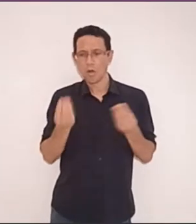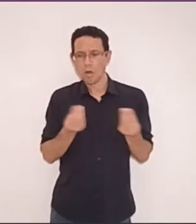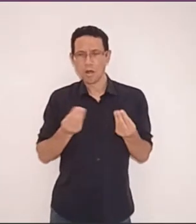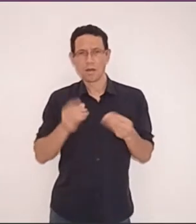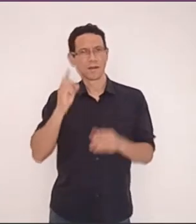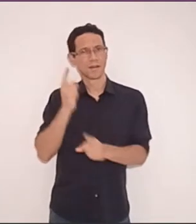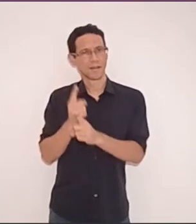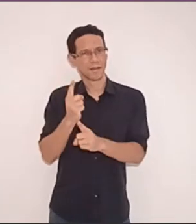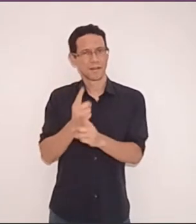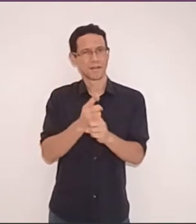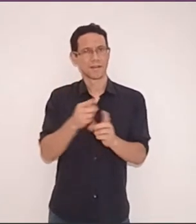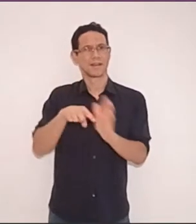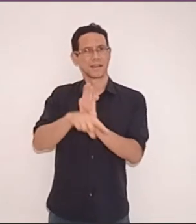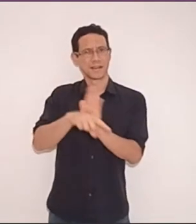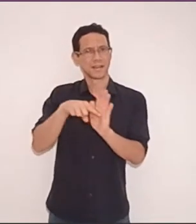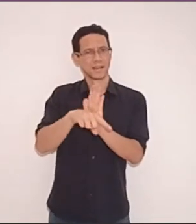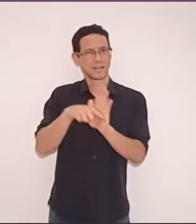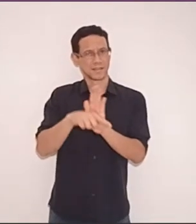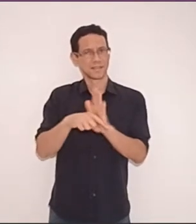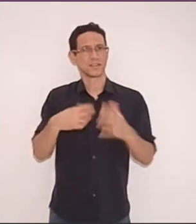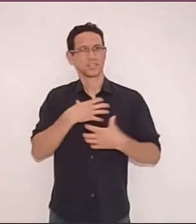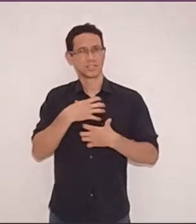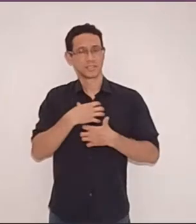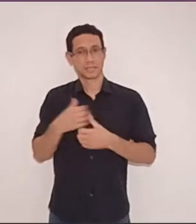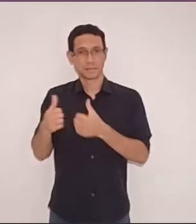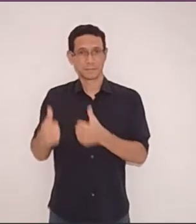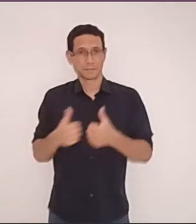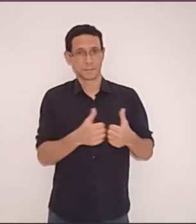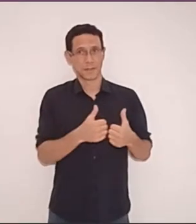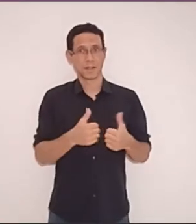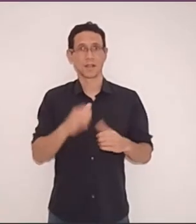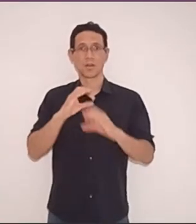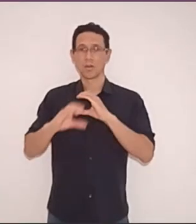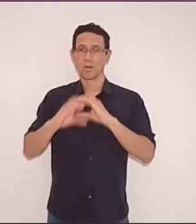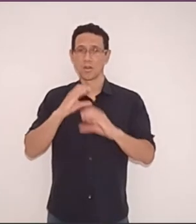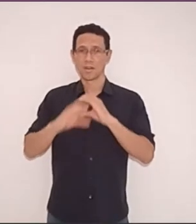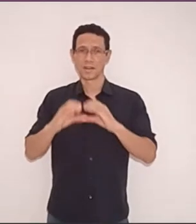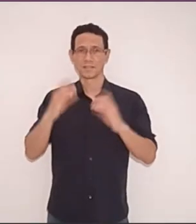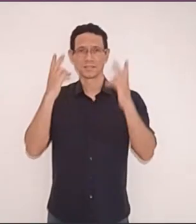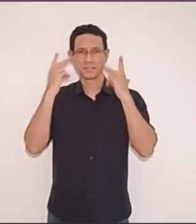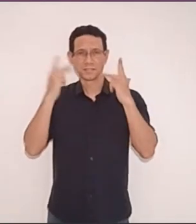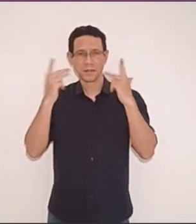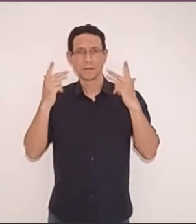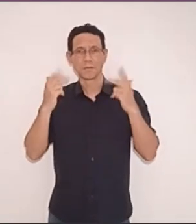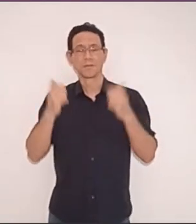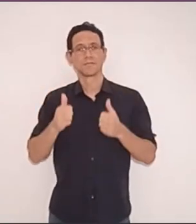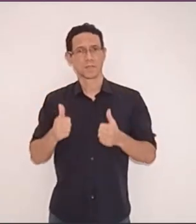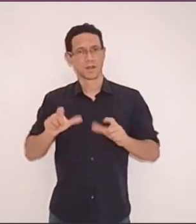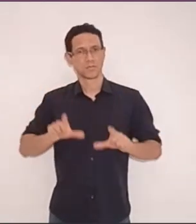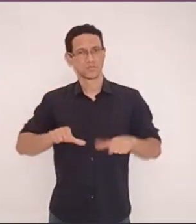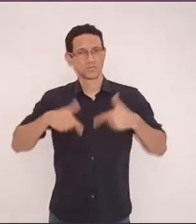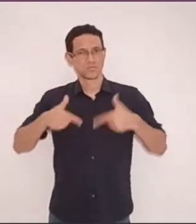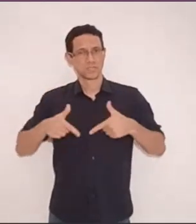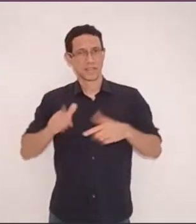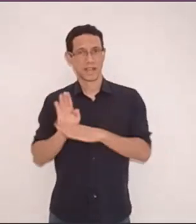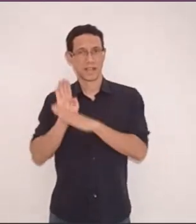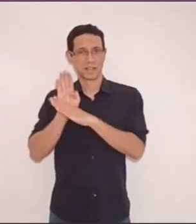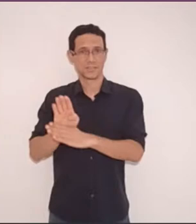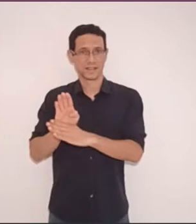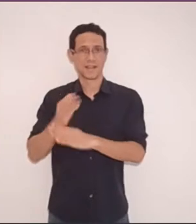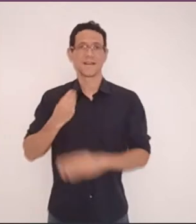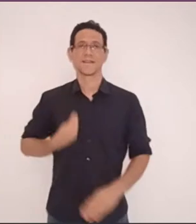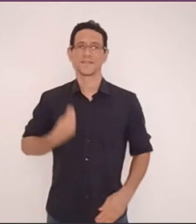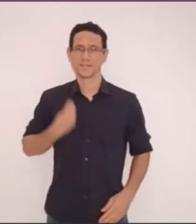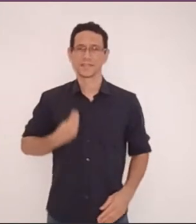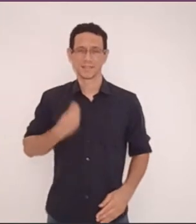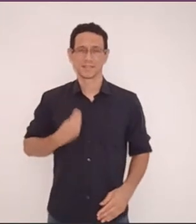habitados território tão focado na comunicação que ela seja pró-ativa da vida a